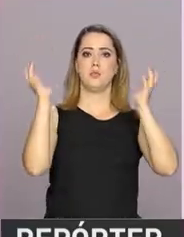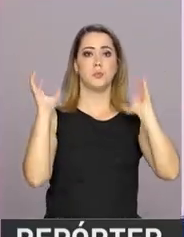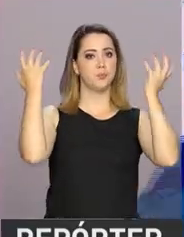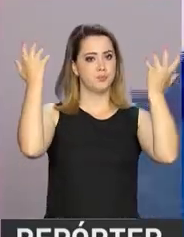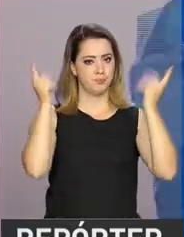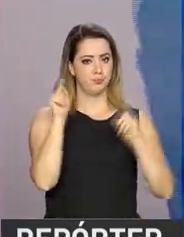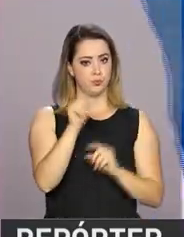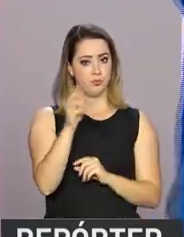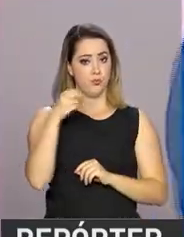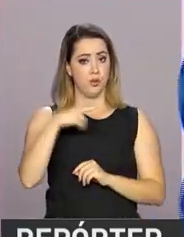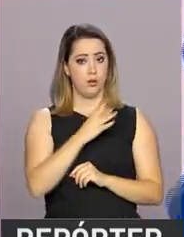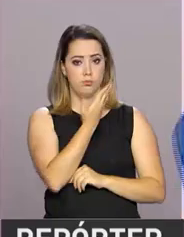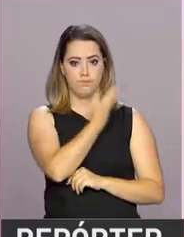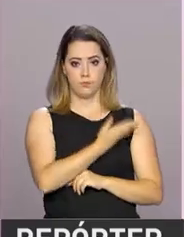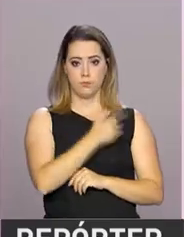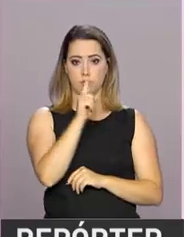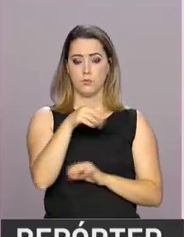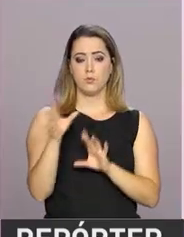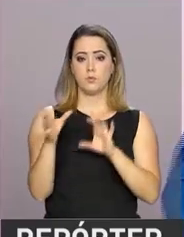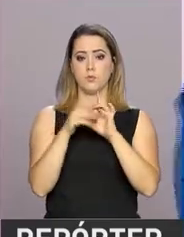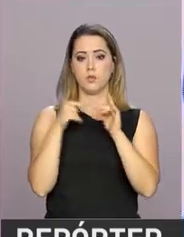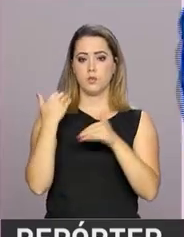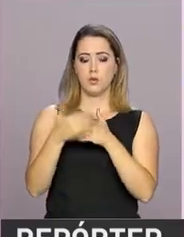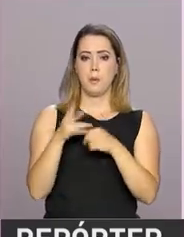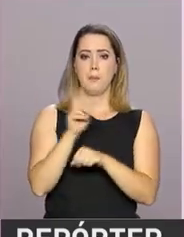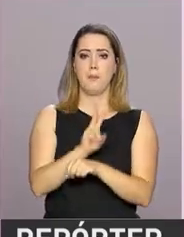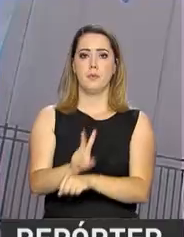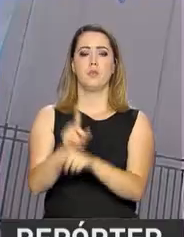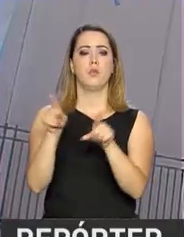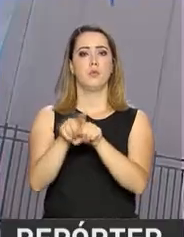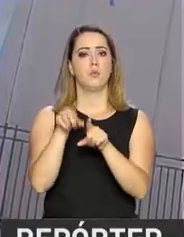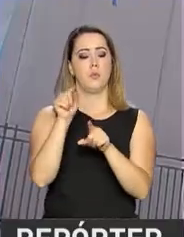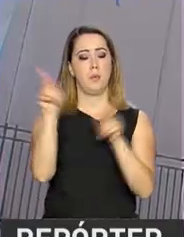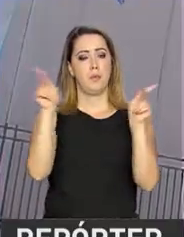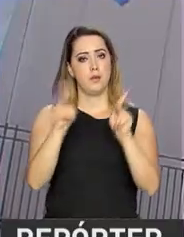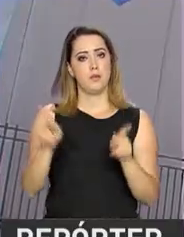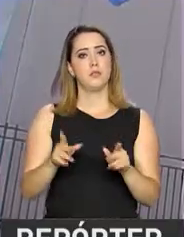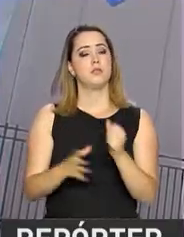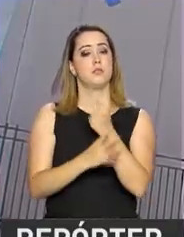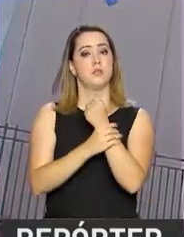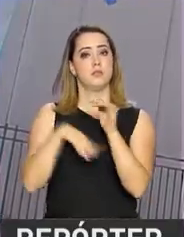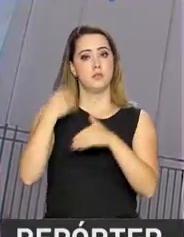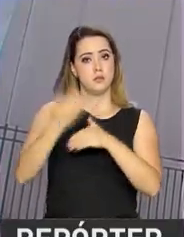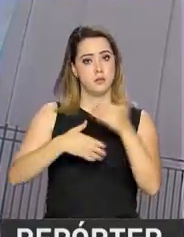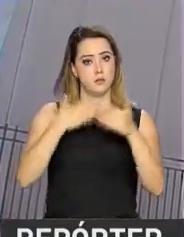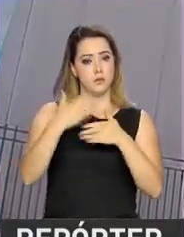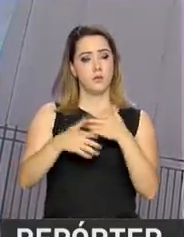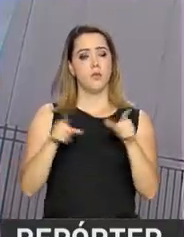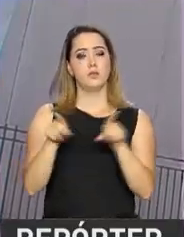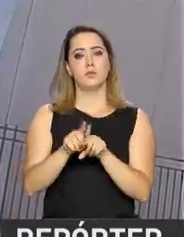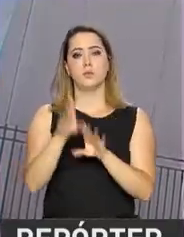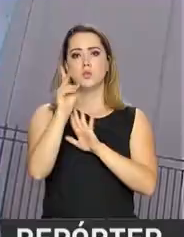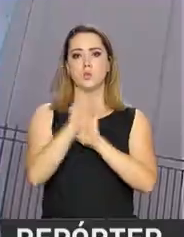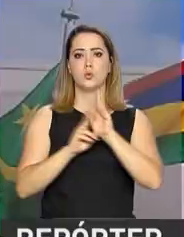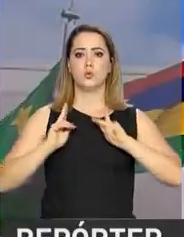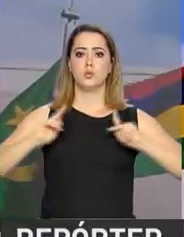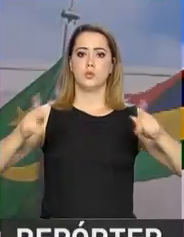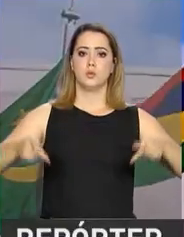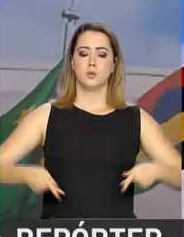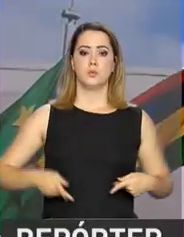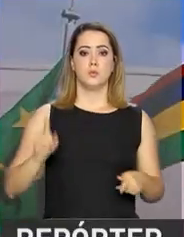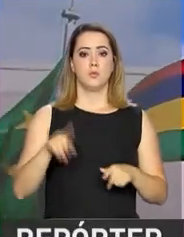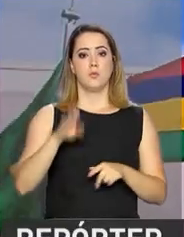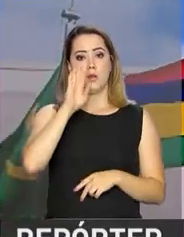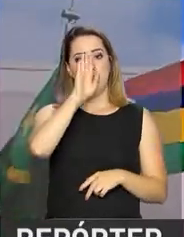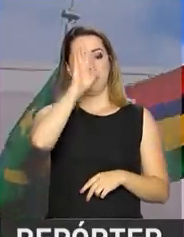internacional destinar a trabalhar em prol da paz da segurança e do desenvolvimento sustentável e dos direitos humanos é